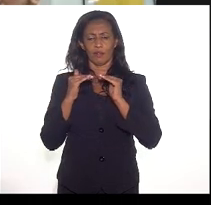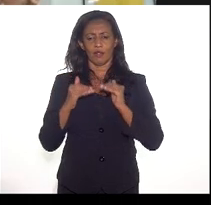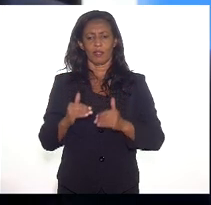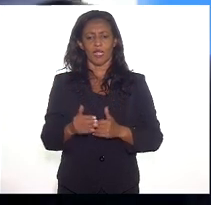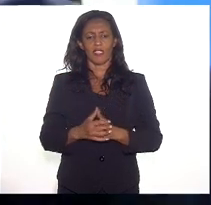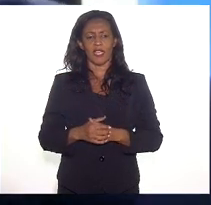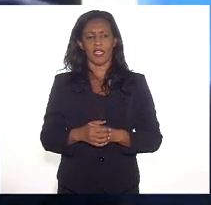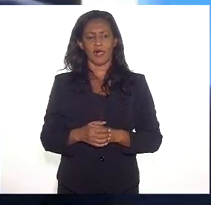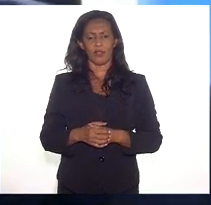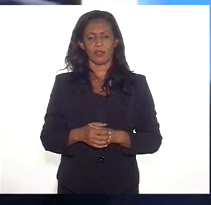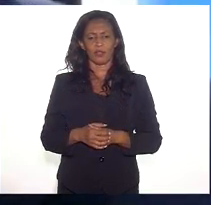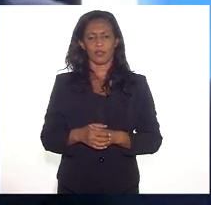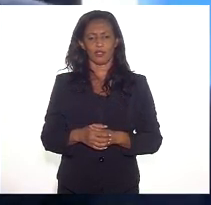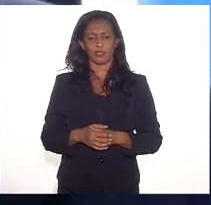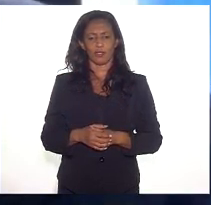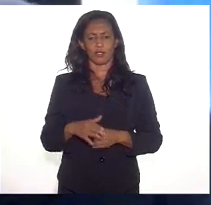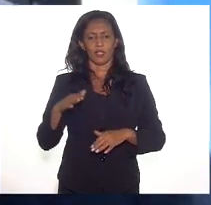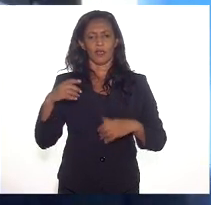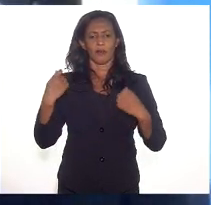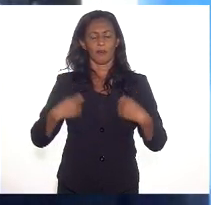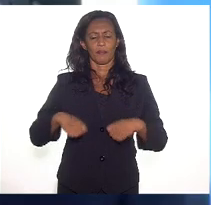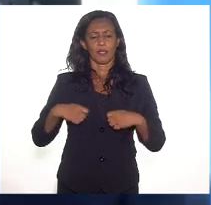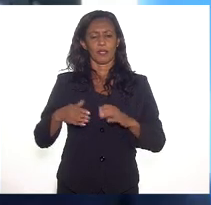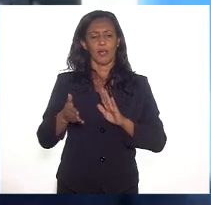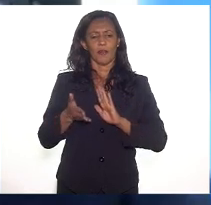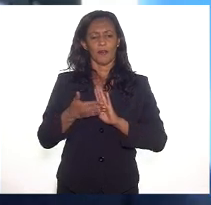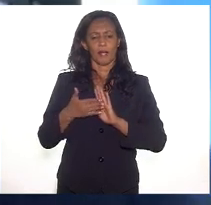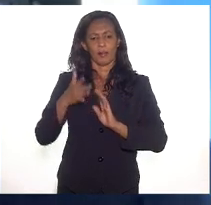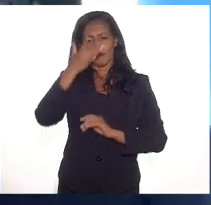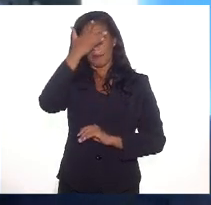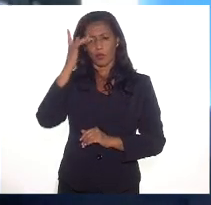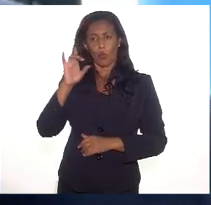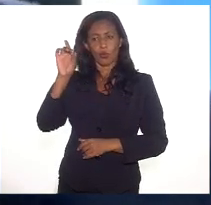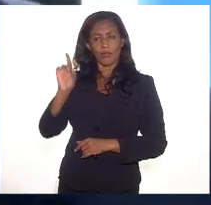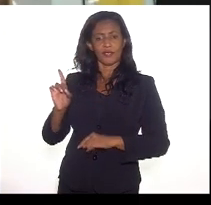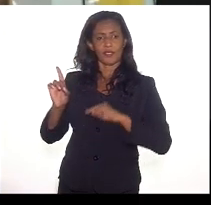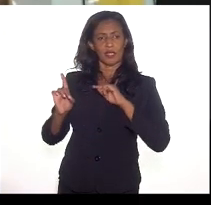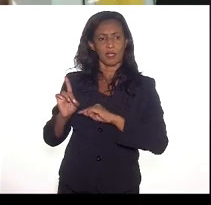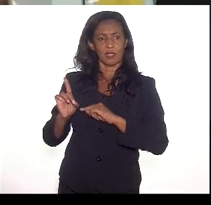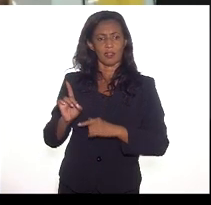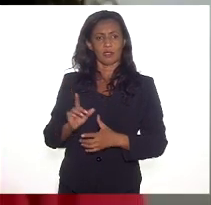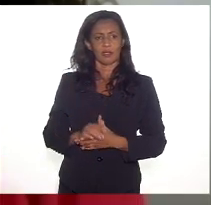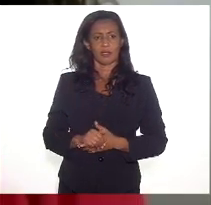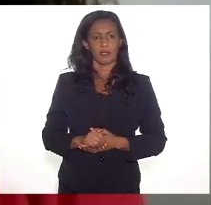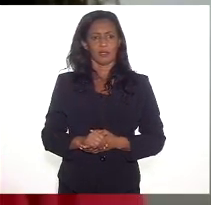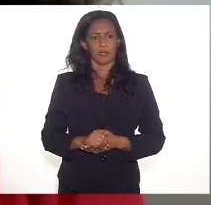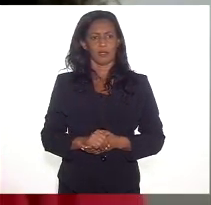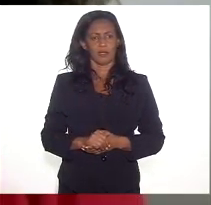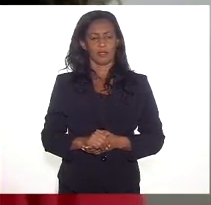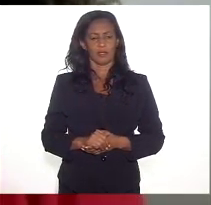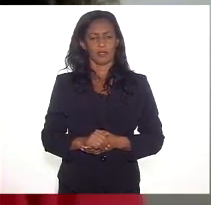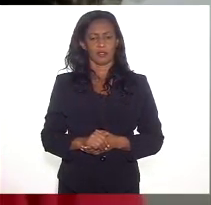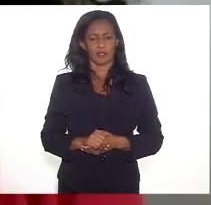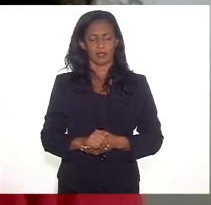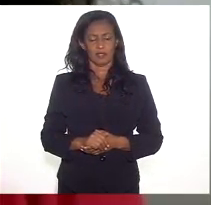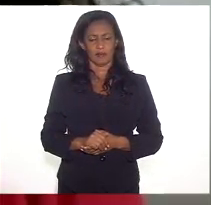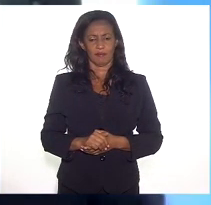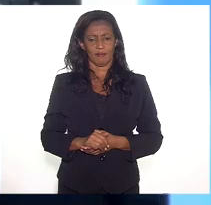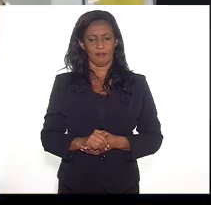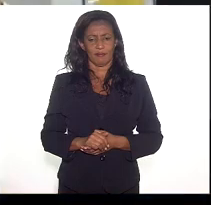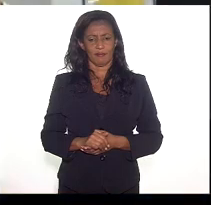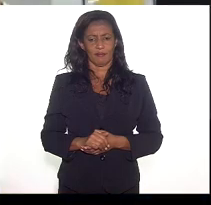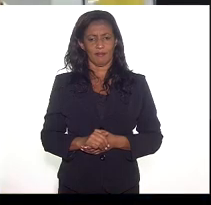pela juridicidade. E está dependendo de parecer da comissão de pessoa com deficiência. Então, favorável. Favorável.